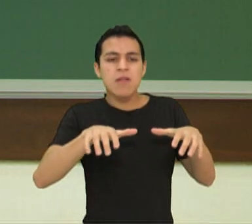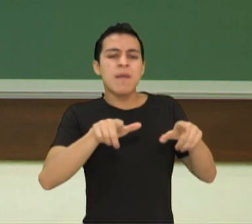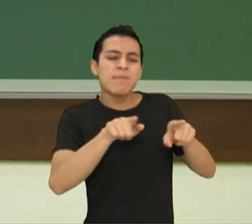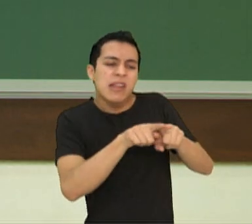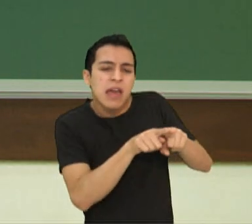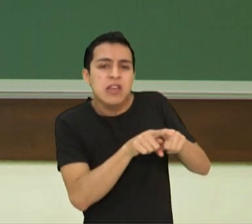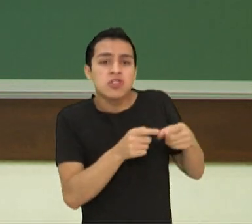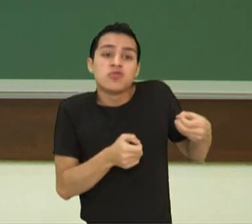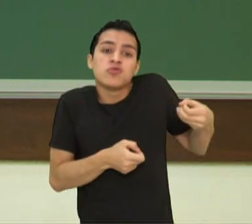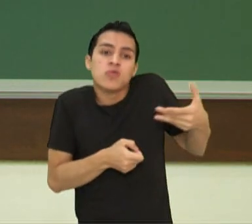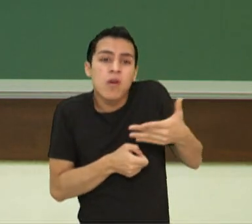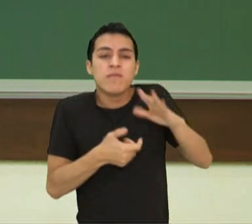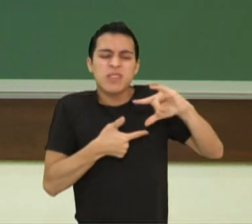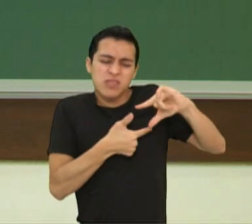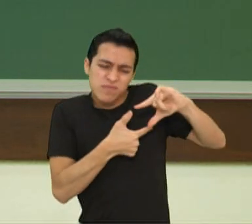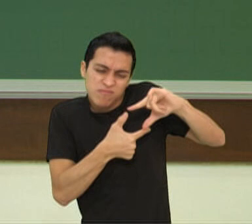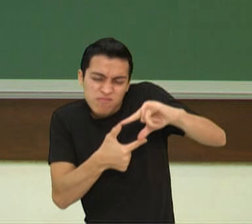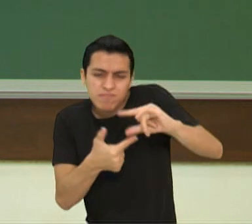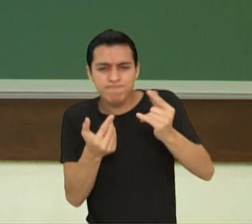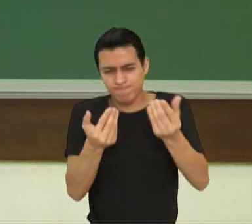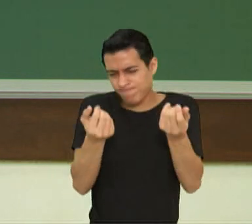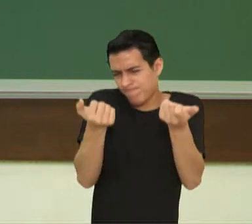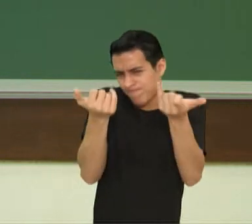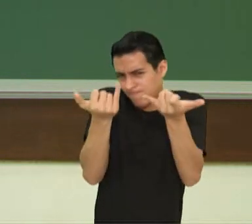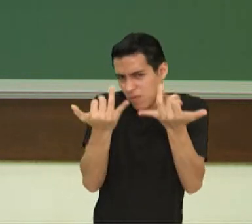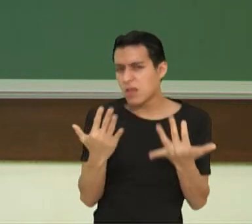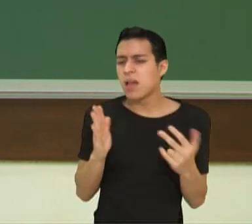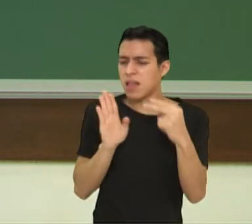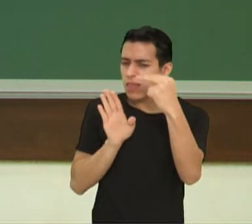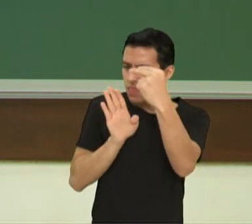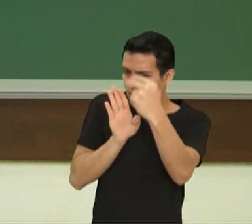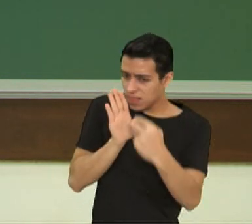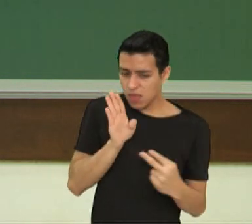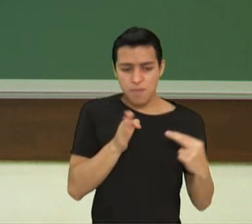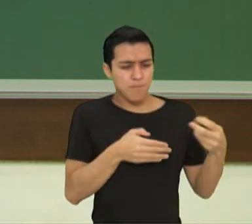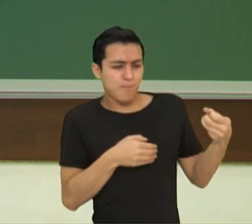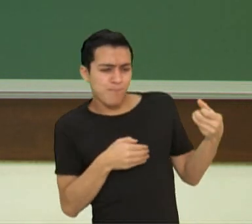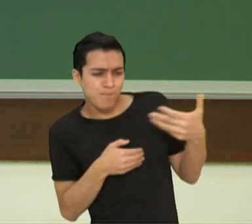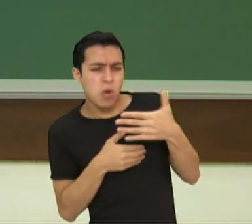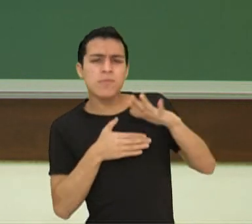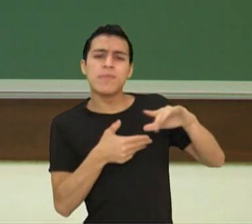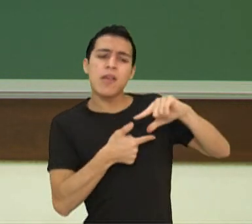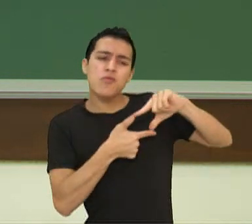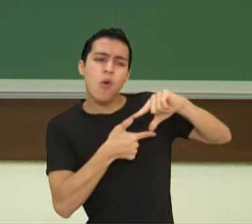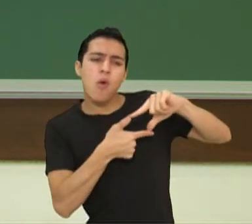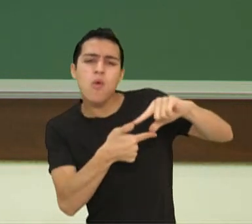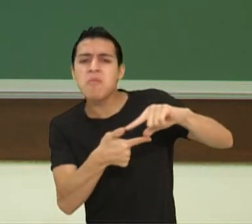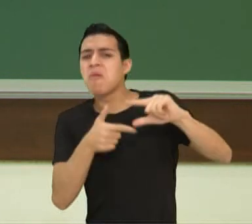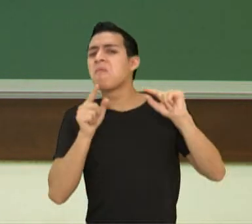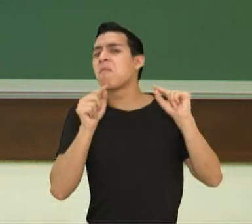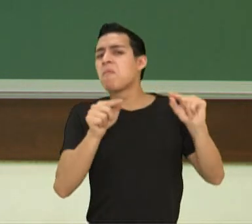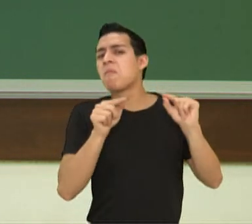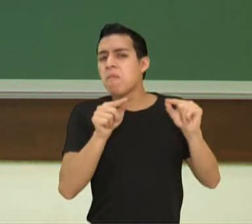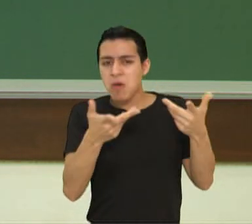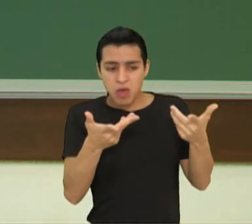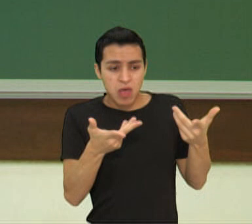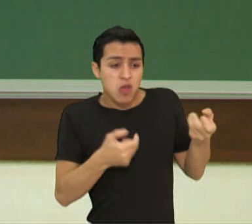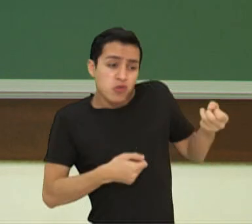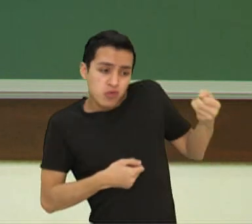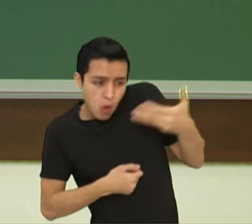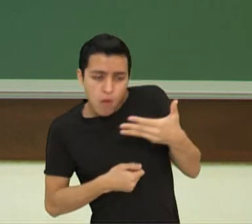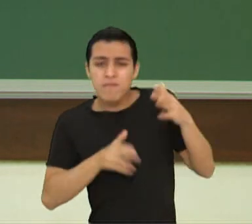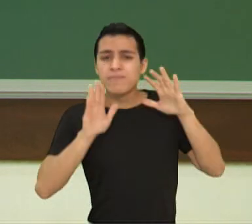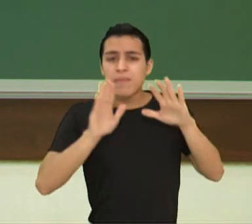conservadora. Então, esse termo é um pouco amplo, mas vamos lê-lo como modernização conservadora, que se modernizou,